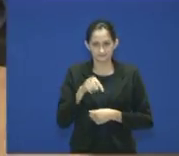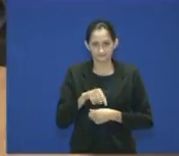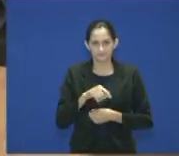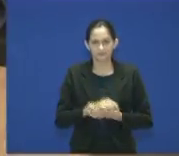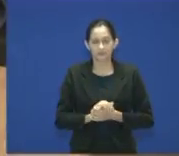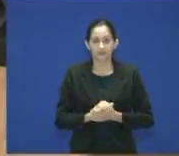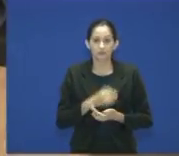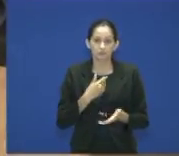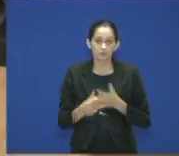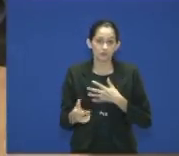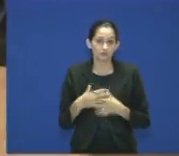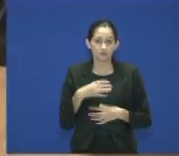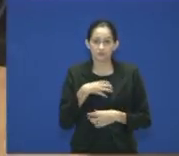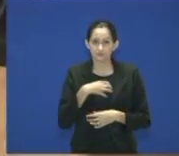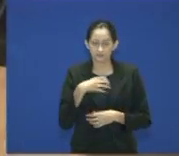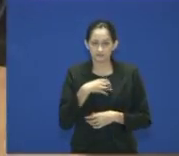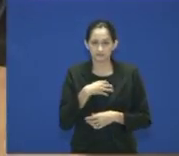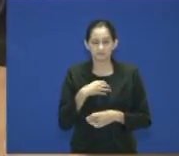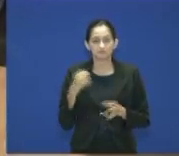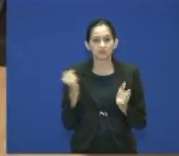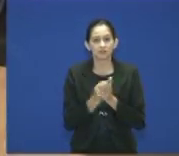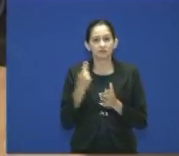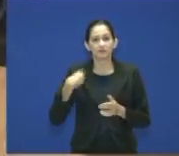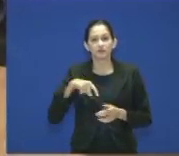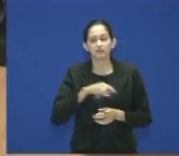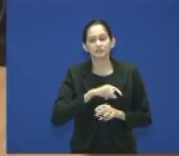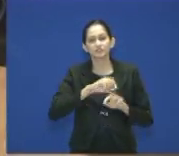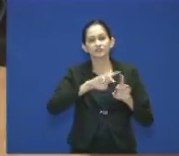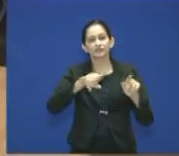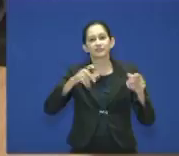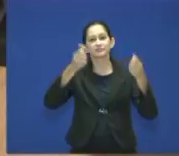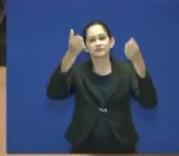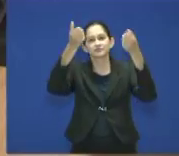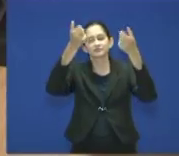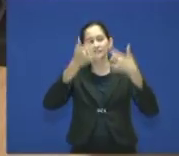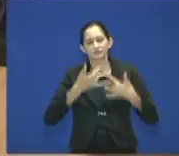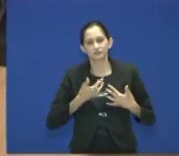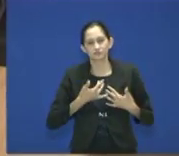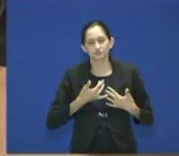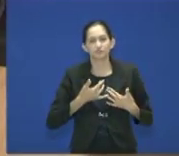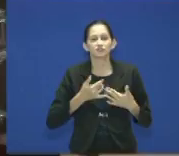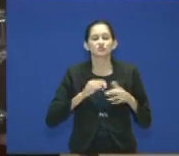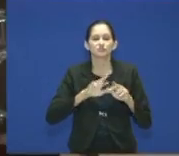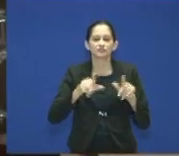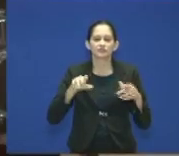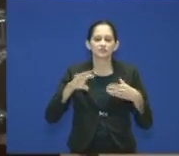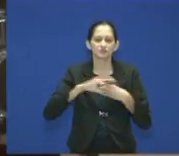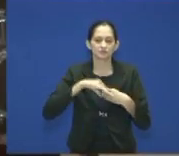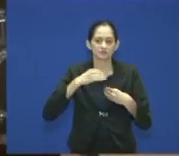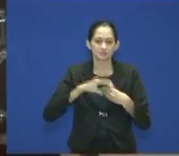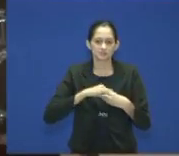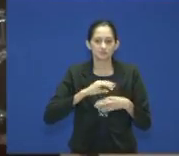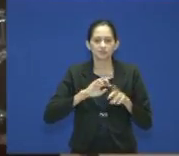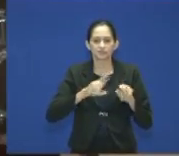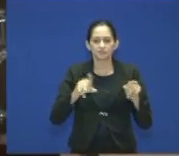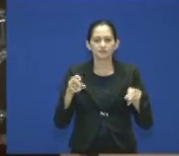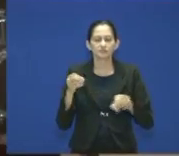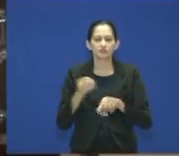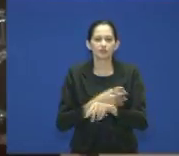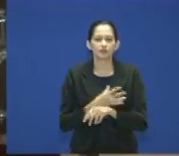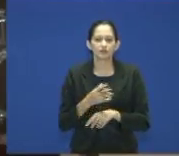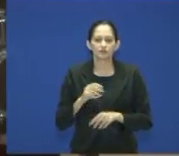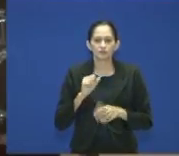De qualquer forma, fica para nós diversas lições. Ficam para nós diversas lições. E diversas novas